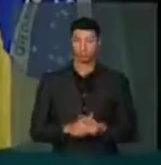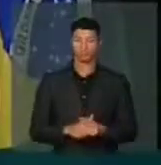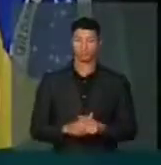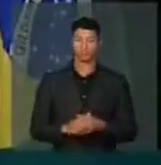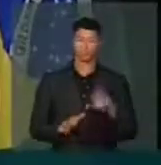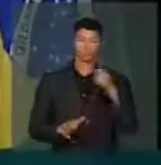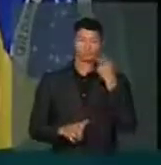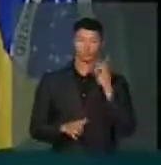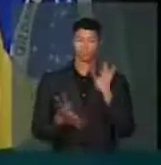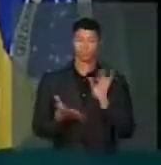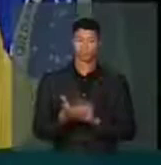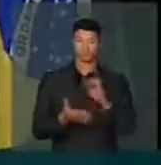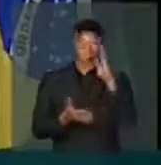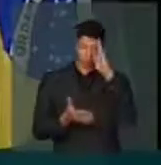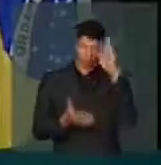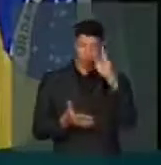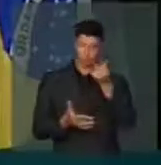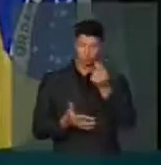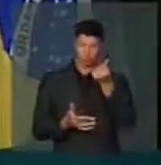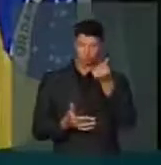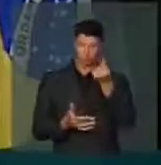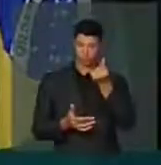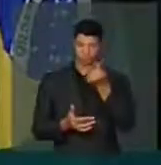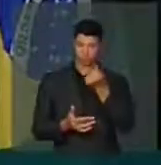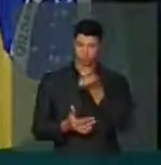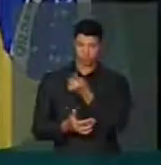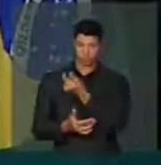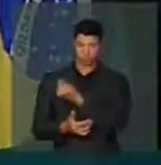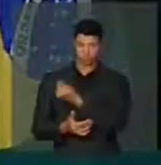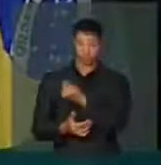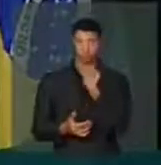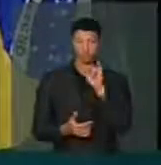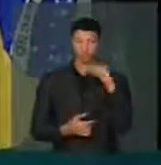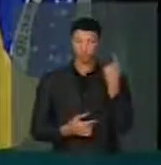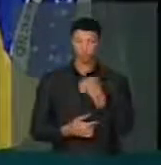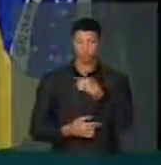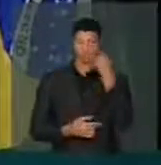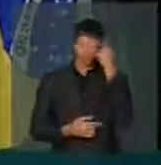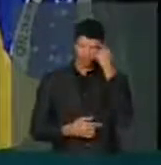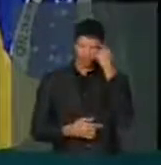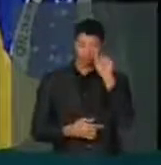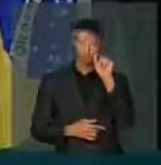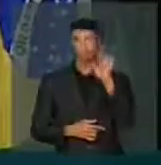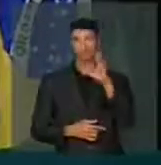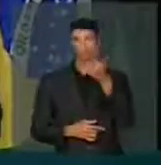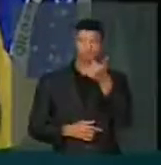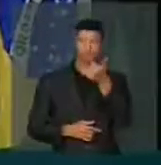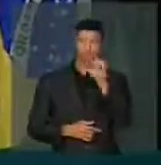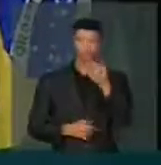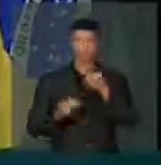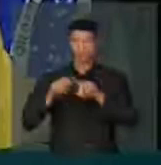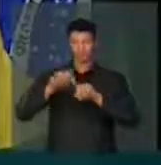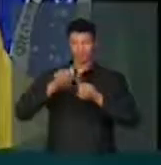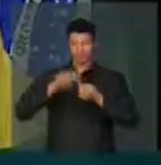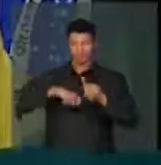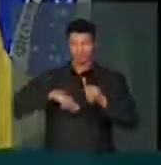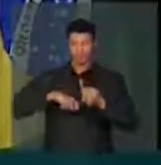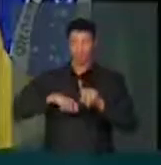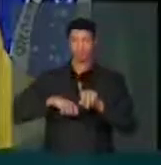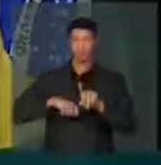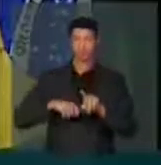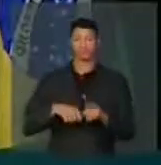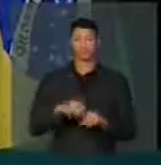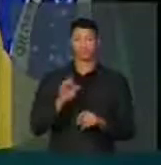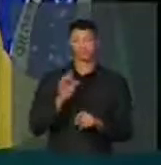de definir as prioridades orçamentárias. Se nós pensarmos que em apenas 10 meses, e